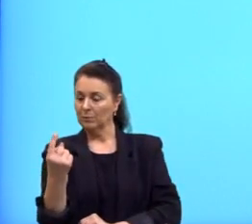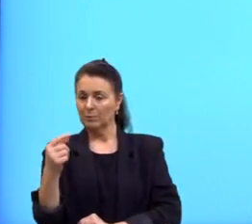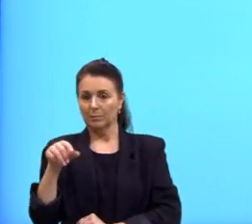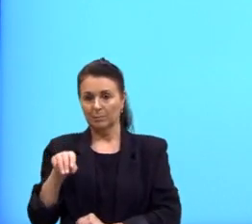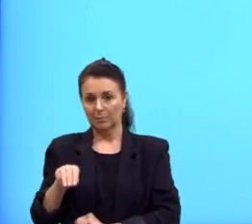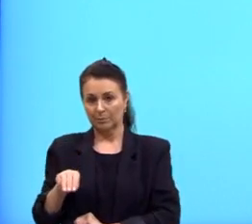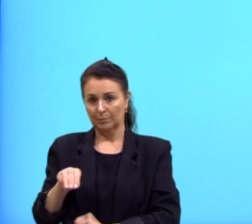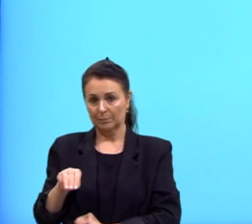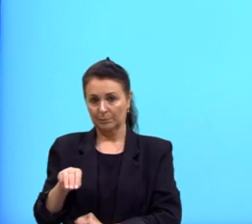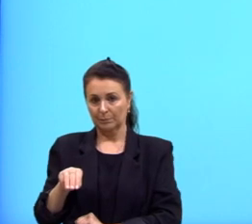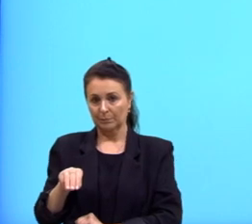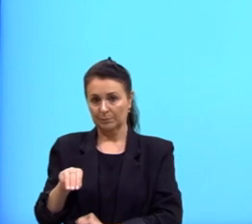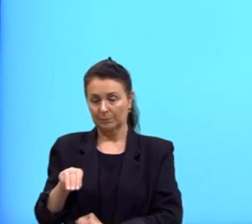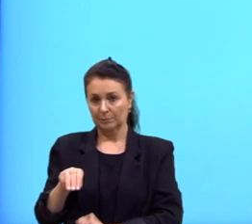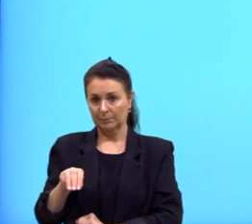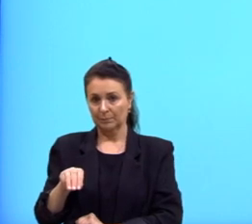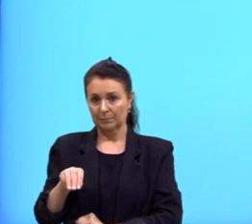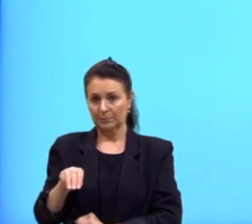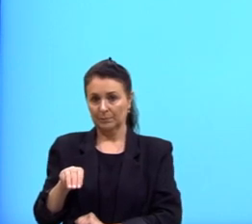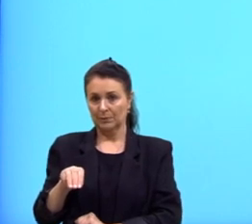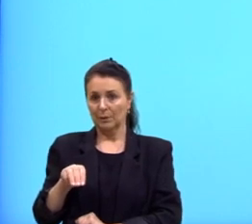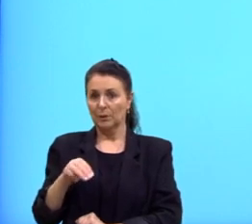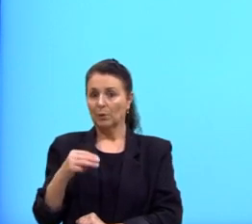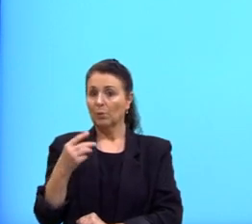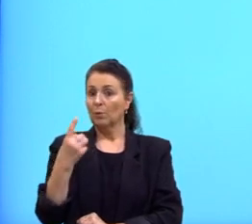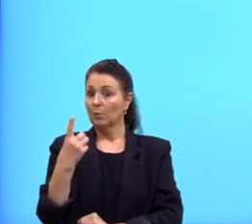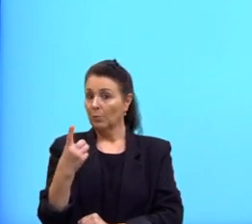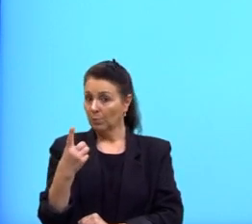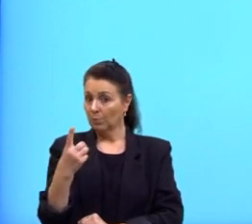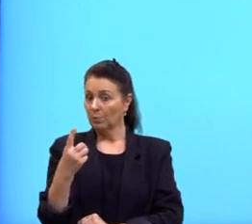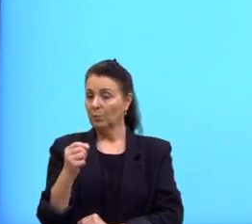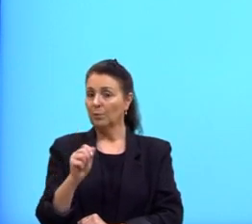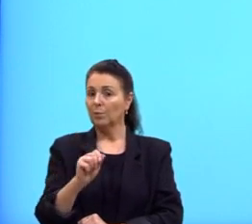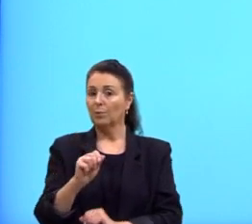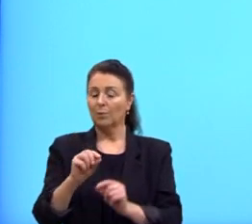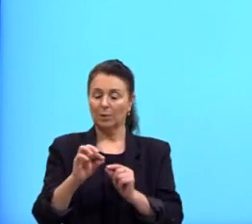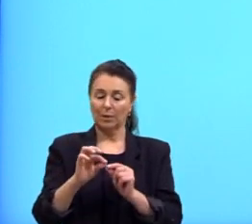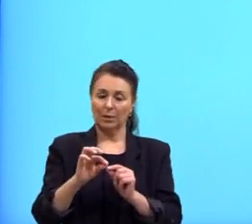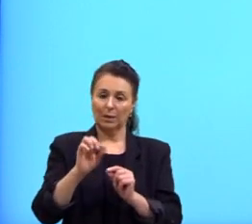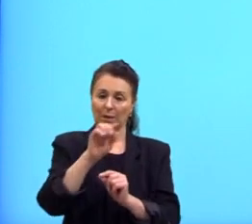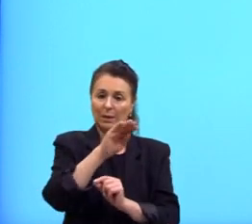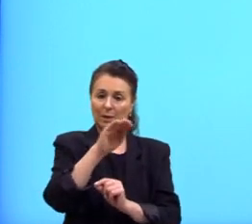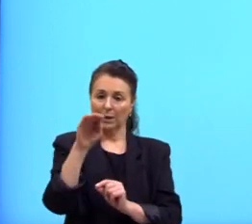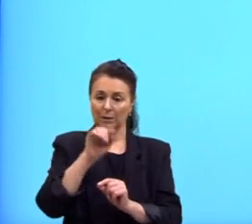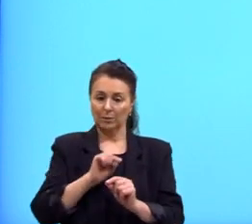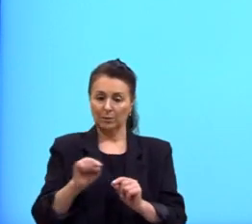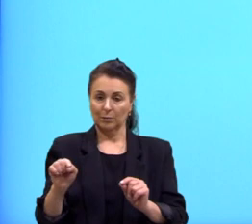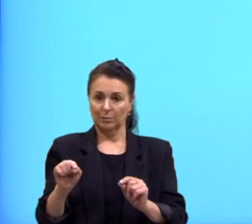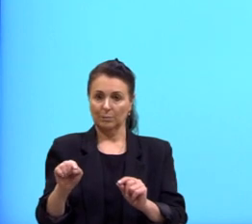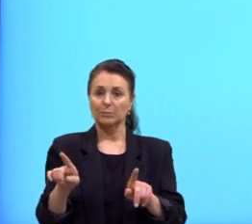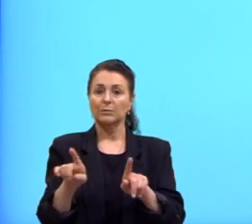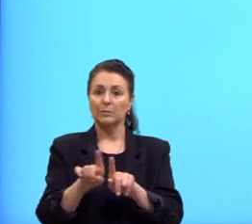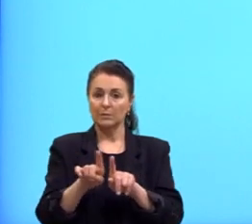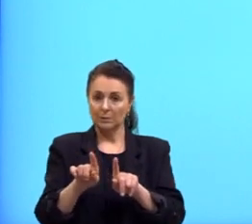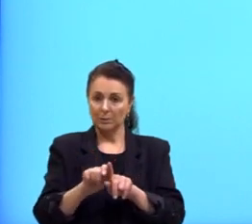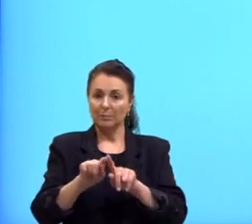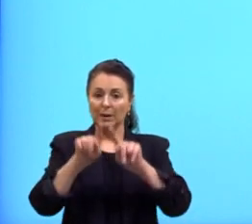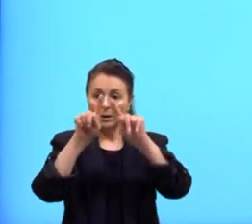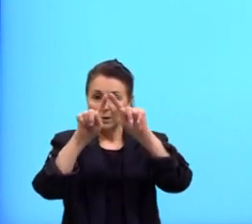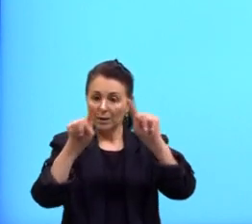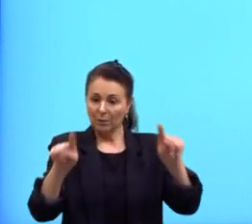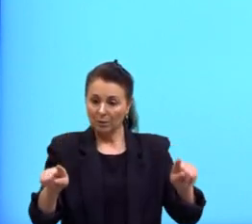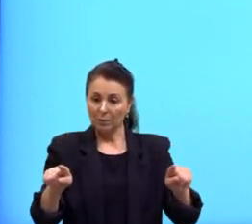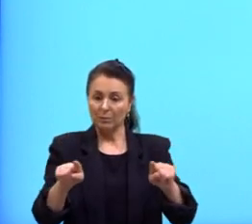metro mas vejam que um dos lados do quadrado coincide com o triângulo equilátero que